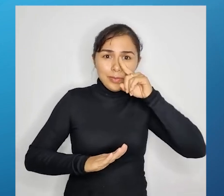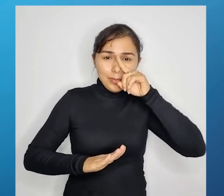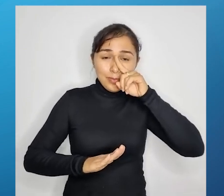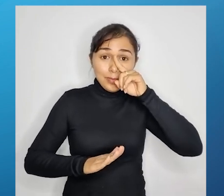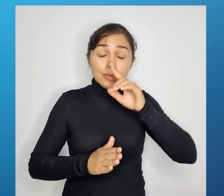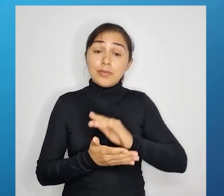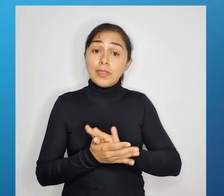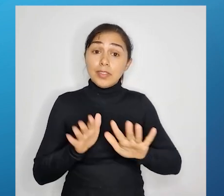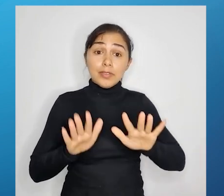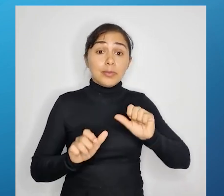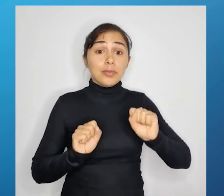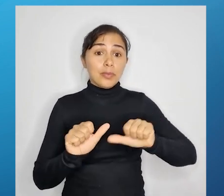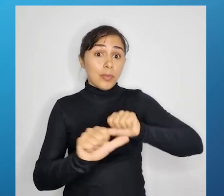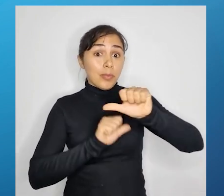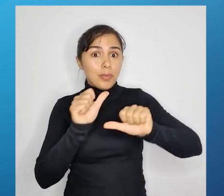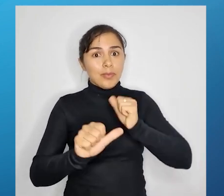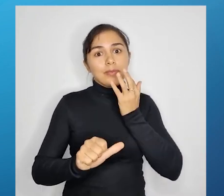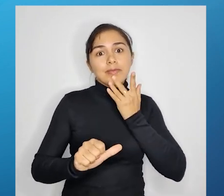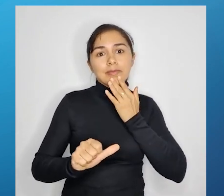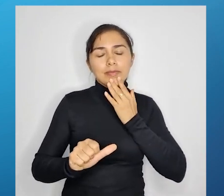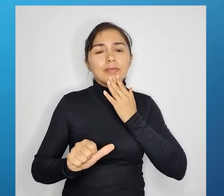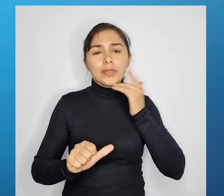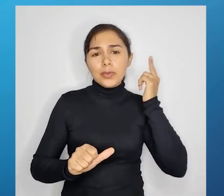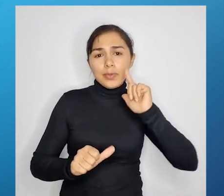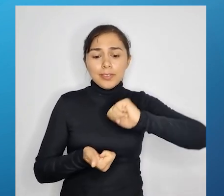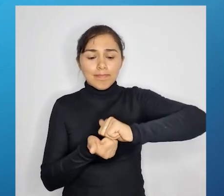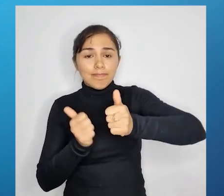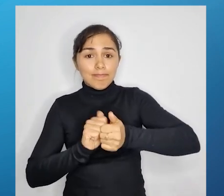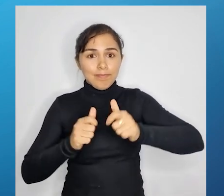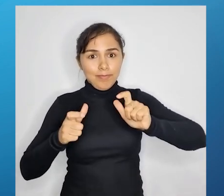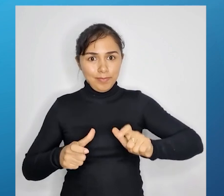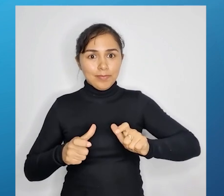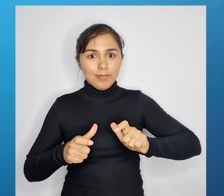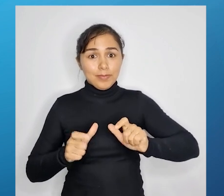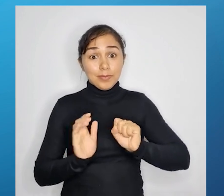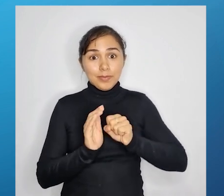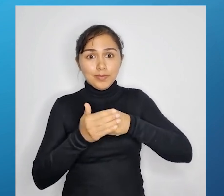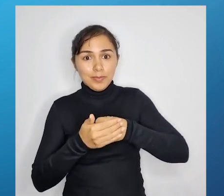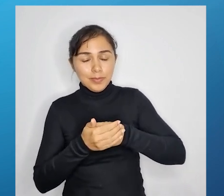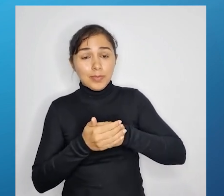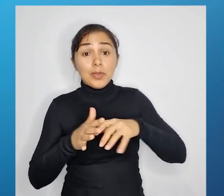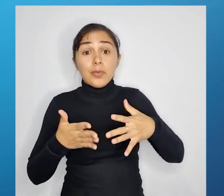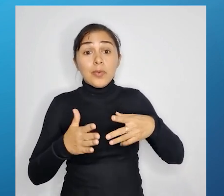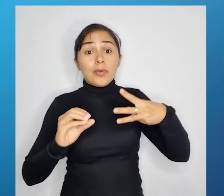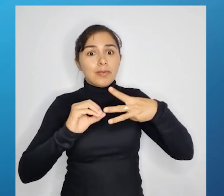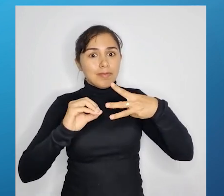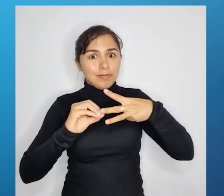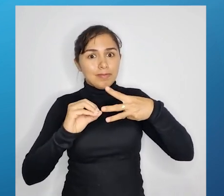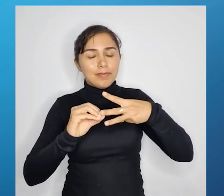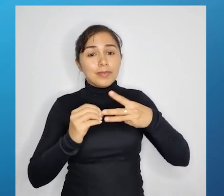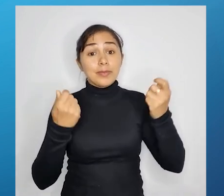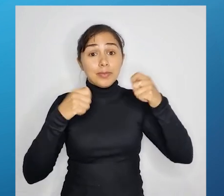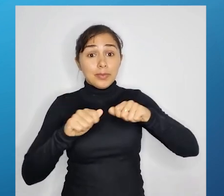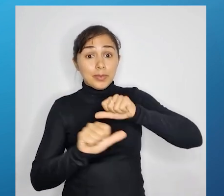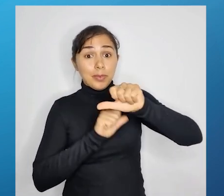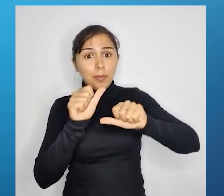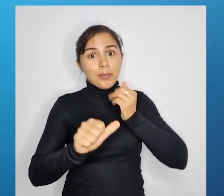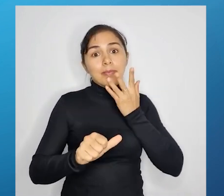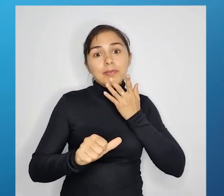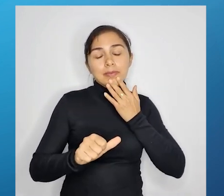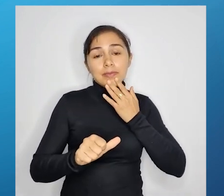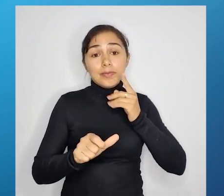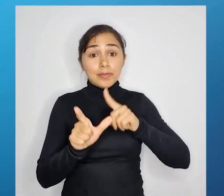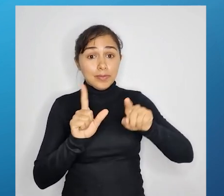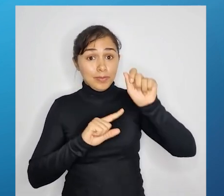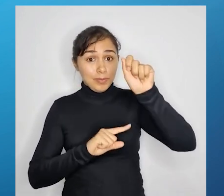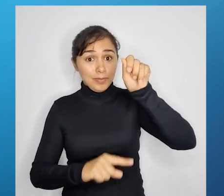animais rapidamente consigam camuflar-se no ambiente marinho. A célula epidérmica que permite a mudança de cor é o letra A,